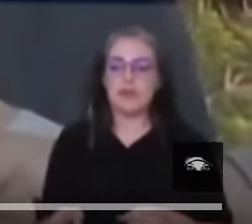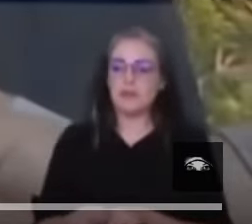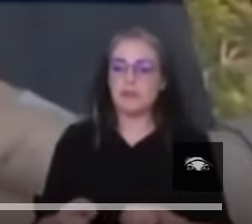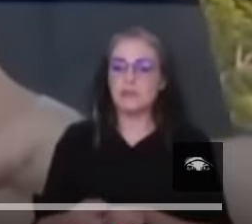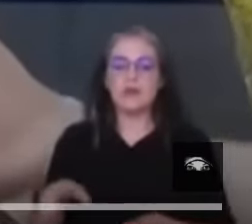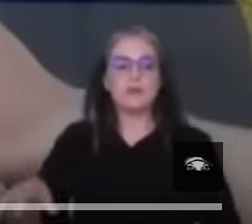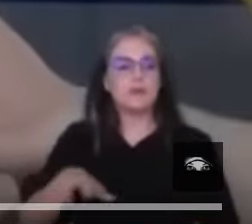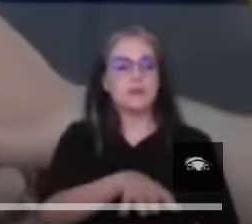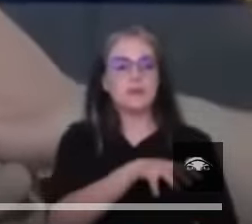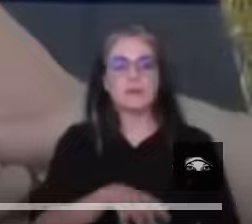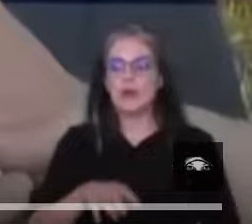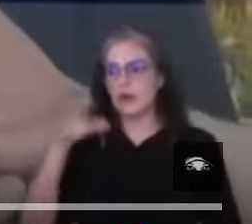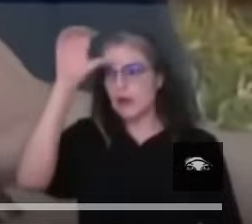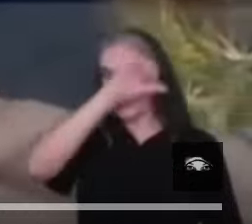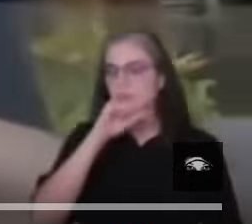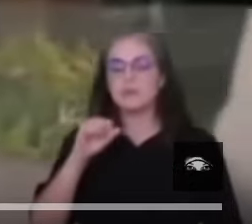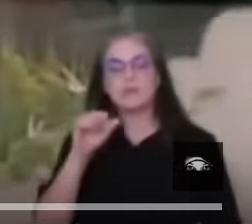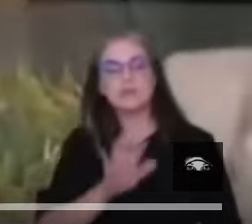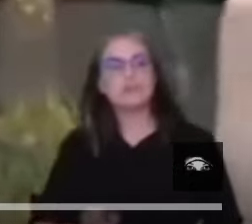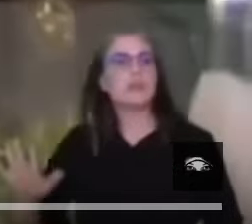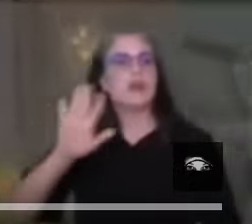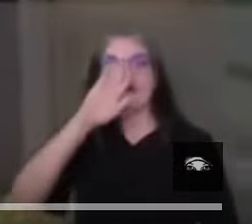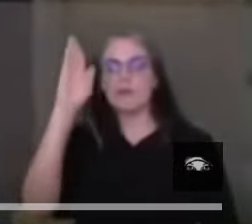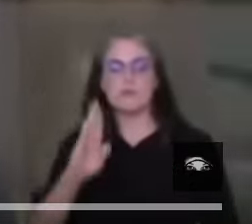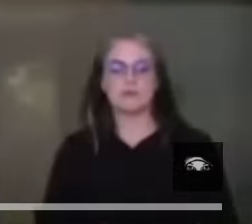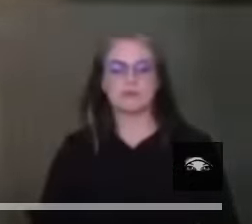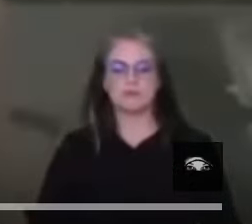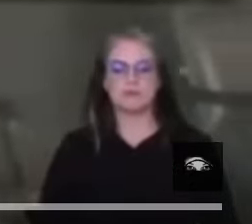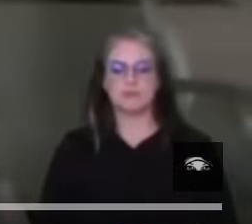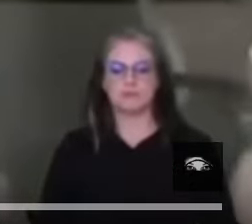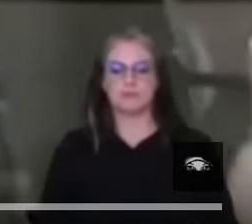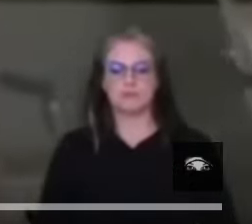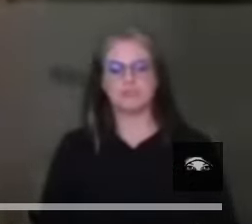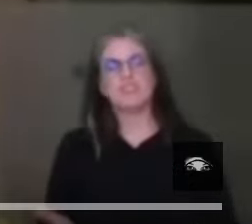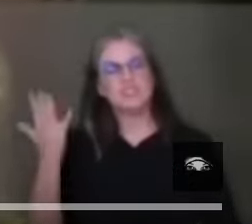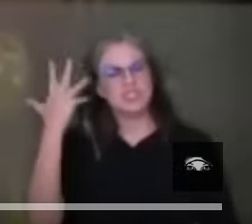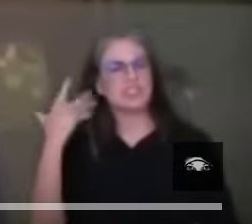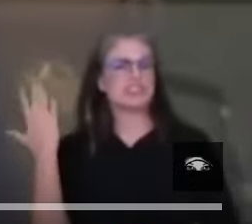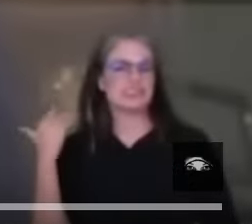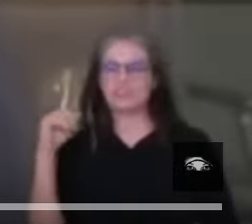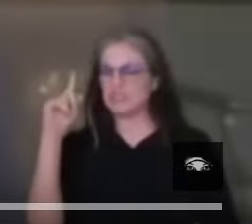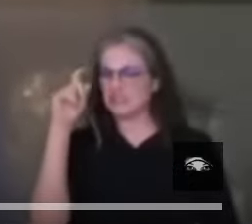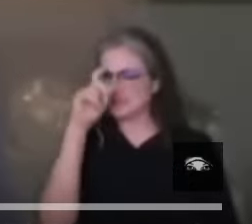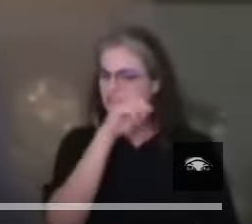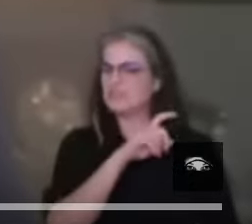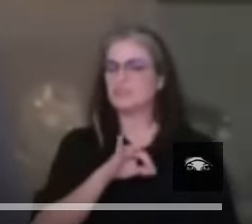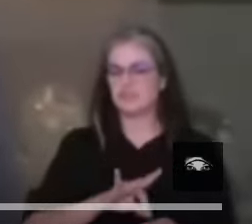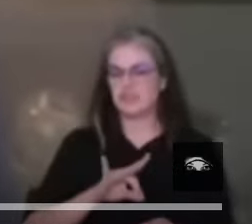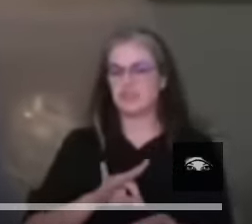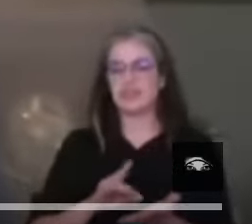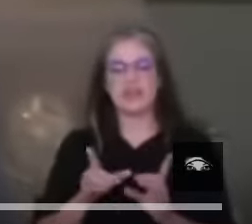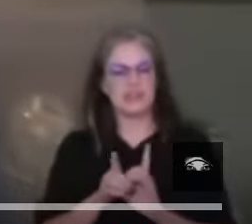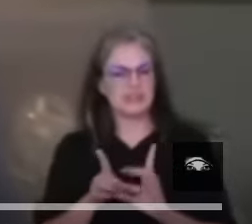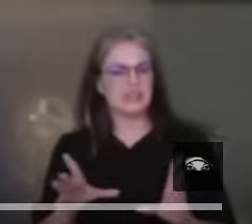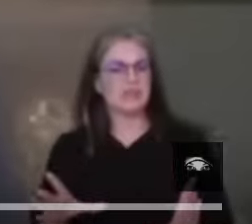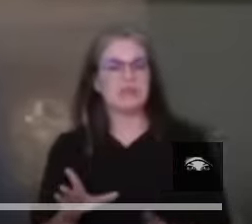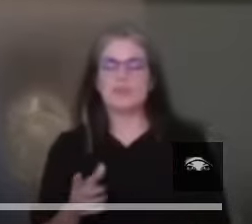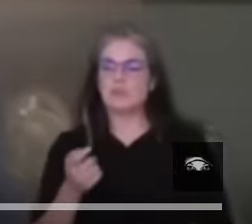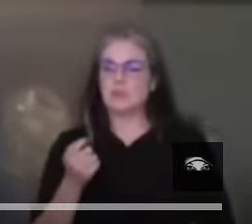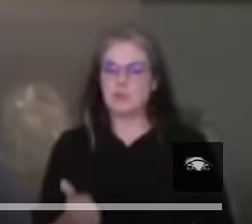para a própria democracia, de um modo geral? Foram dias muito difíceis, né? A democracia brasileira foi duramente